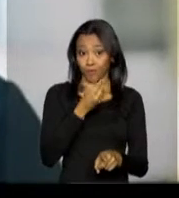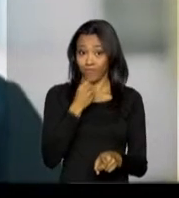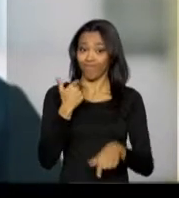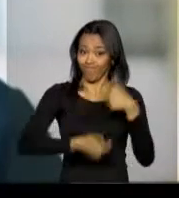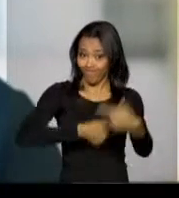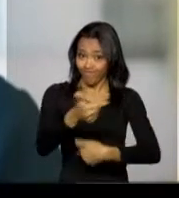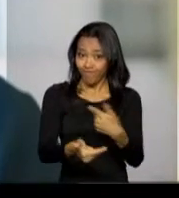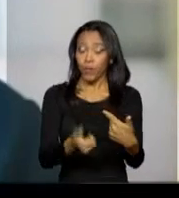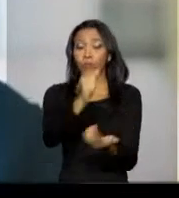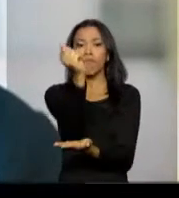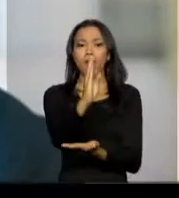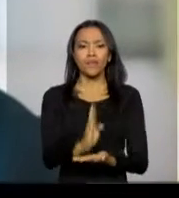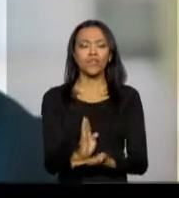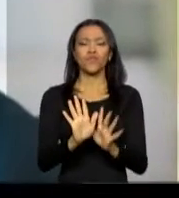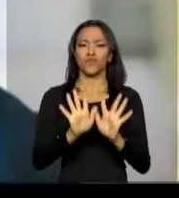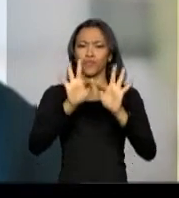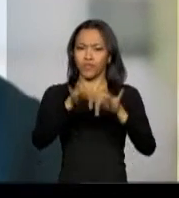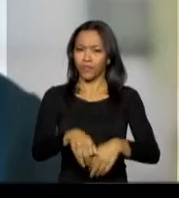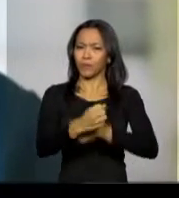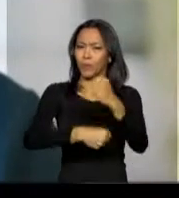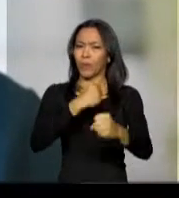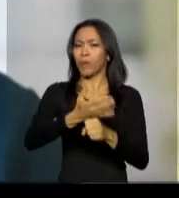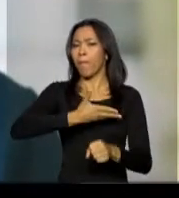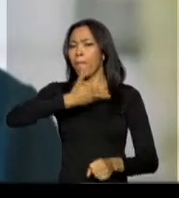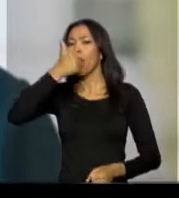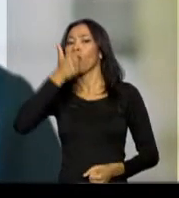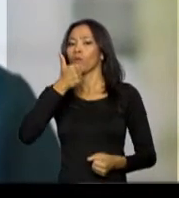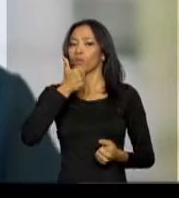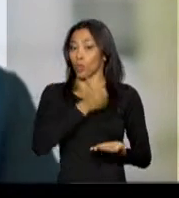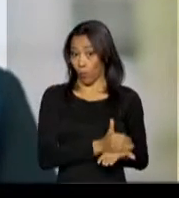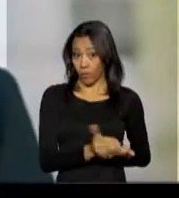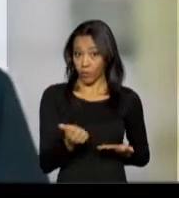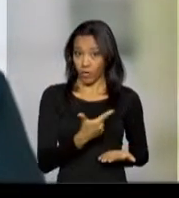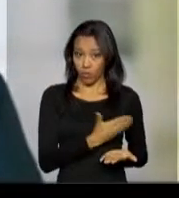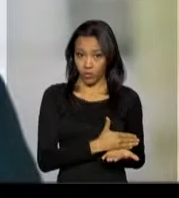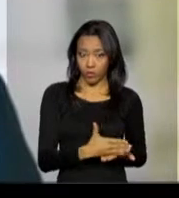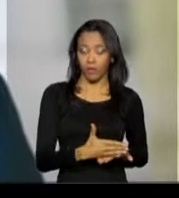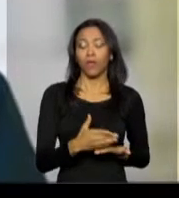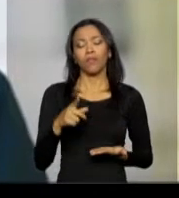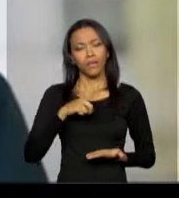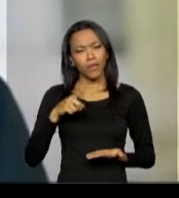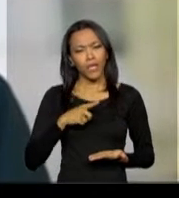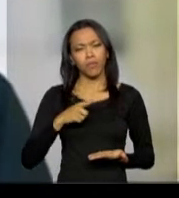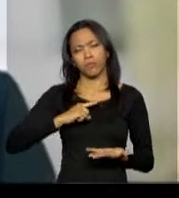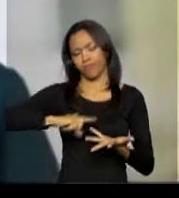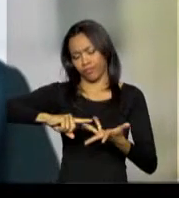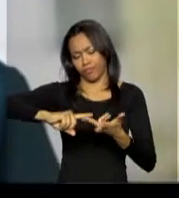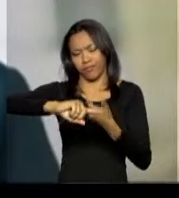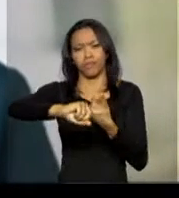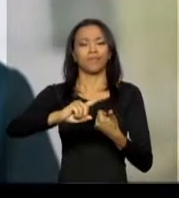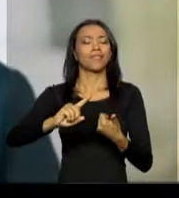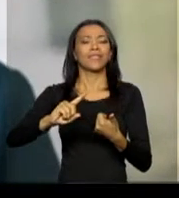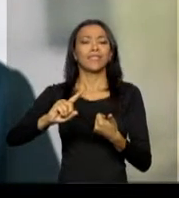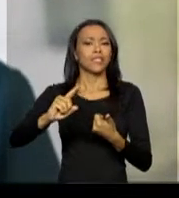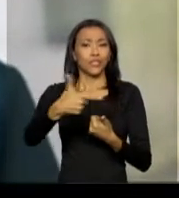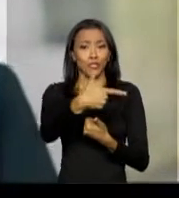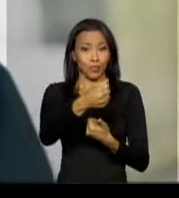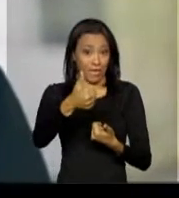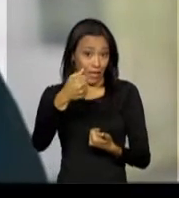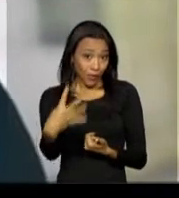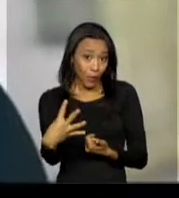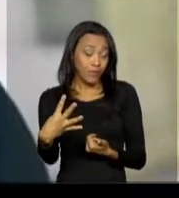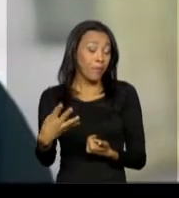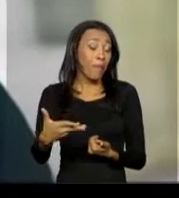o Brasil termina um ano melhor do que começou. Temos motivos também para esperar um